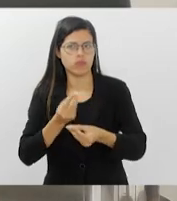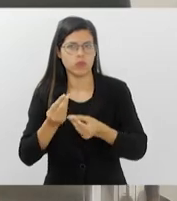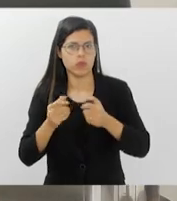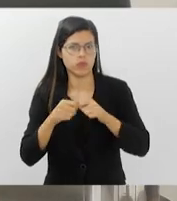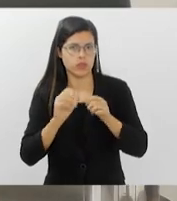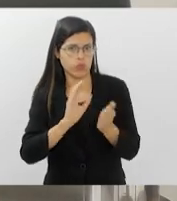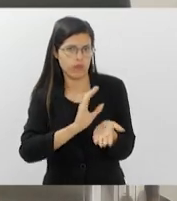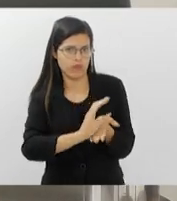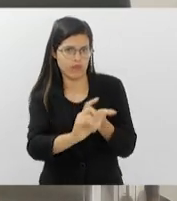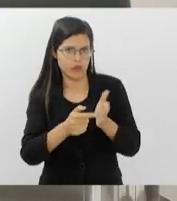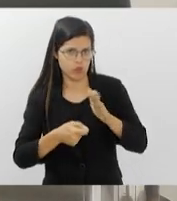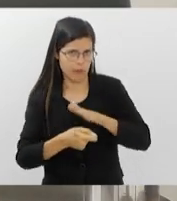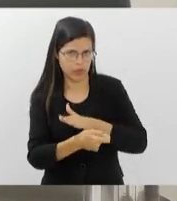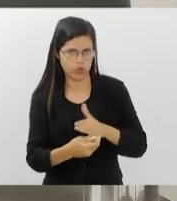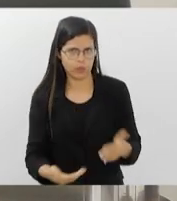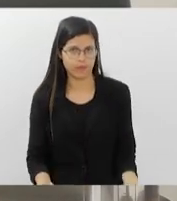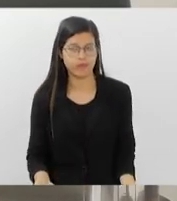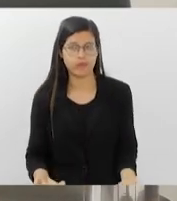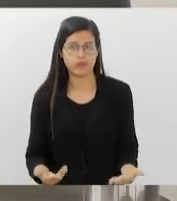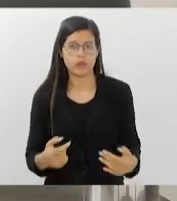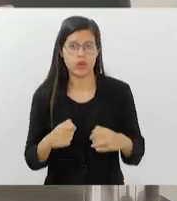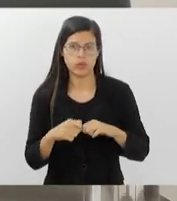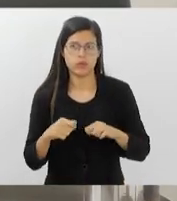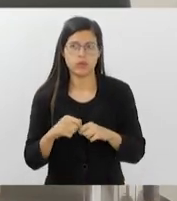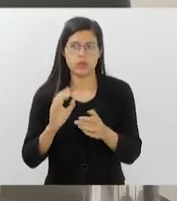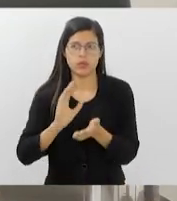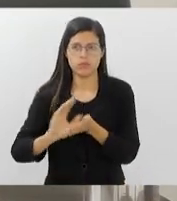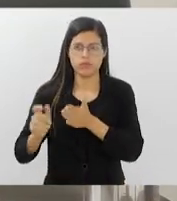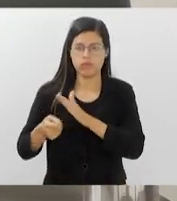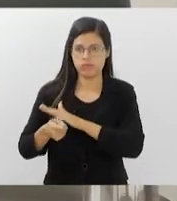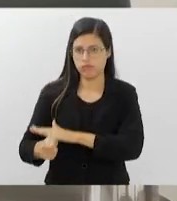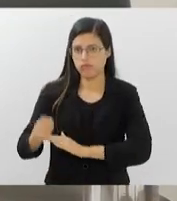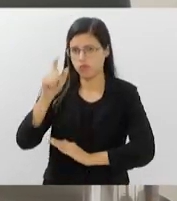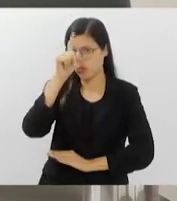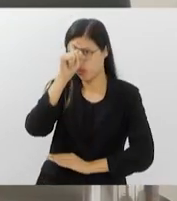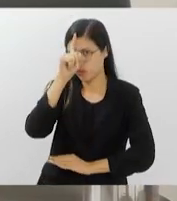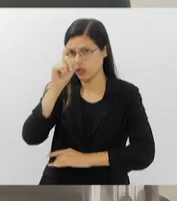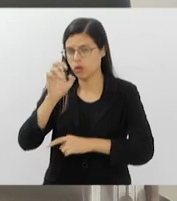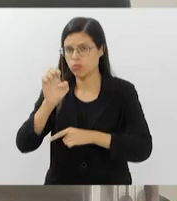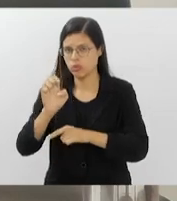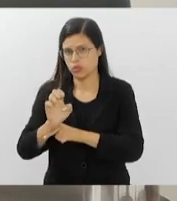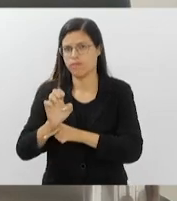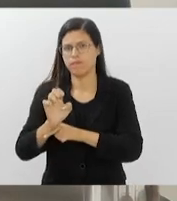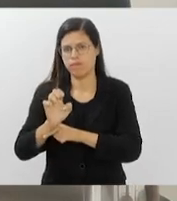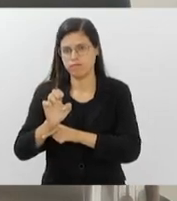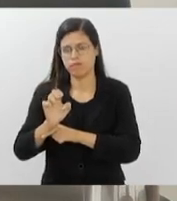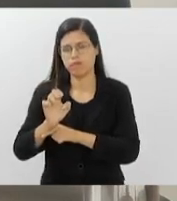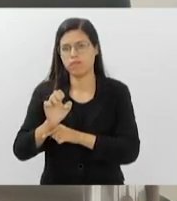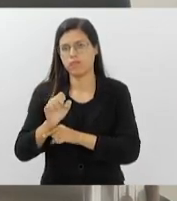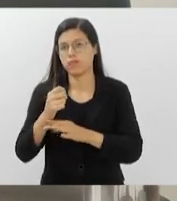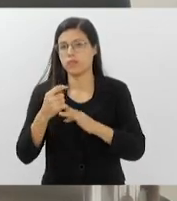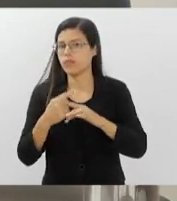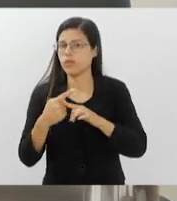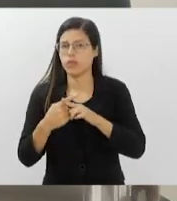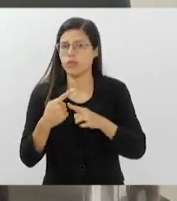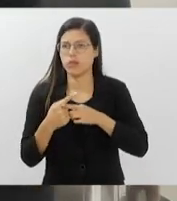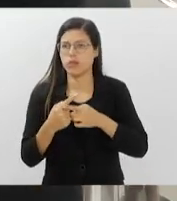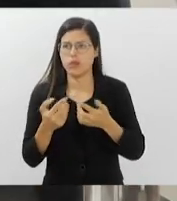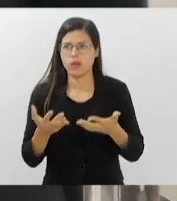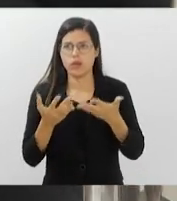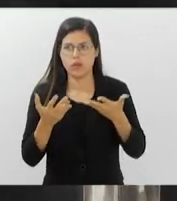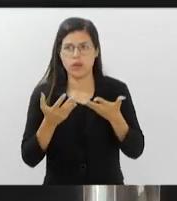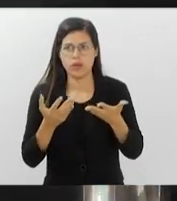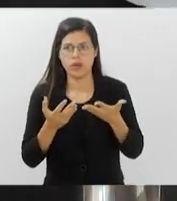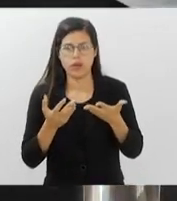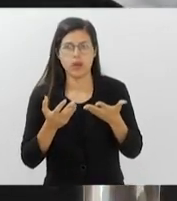investimento então tô fazendo investimento num hospital estadual porque quero destinar